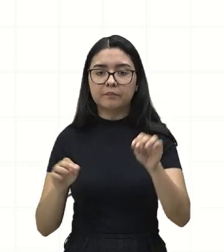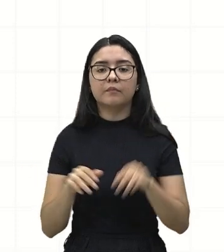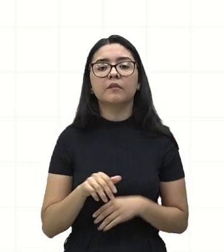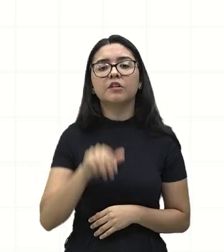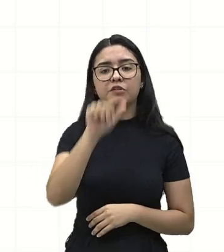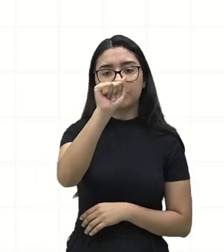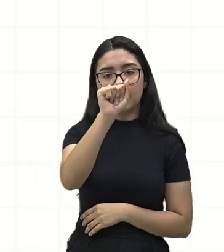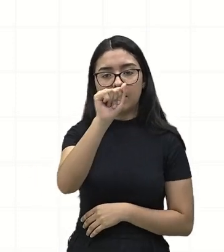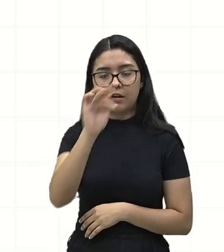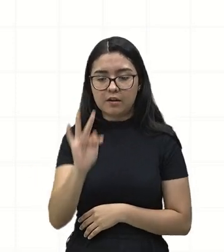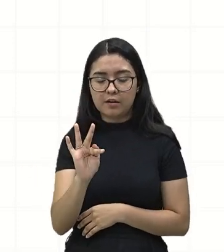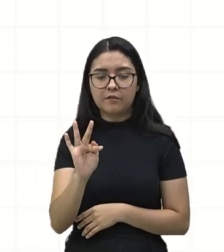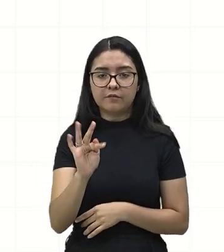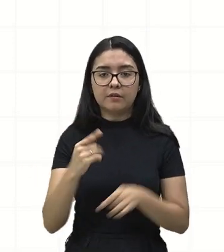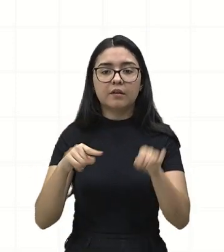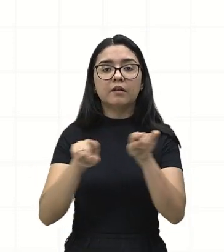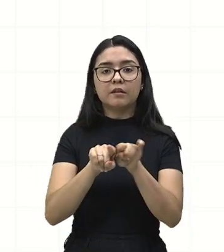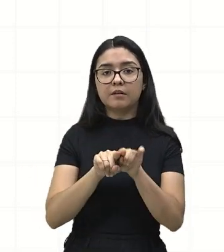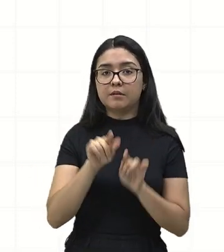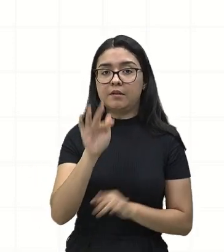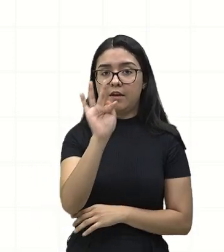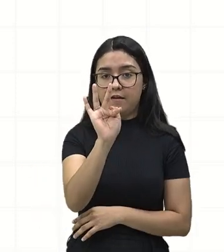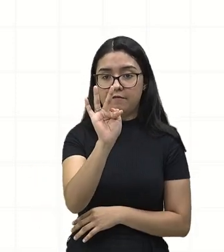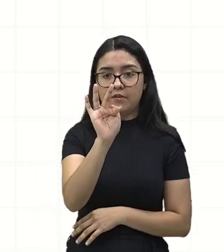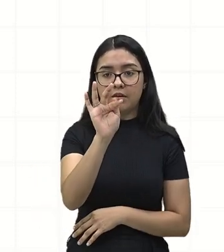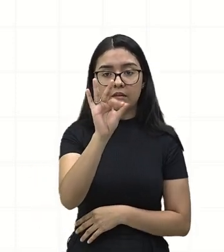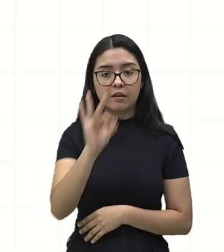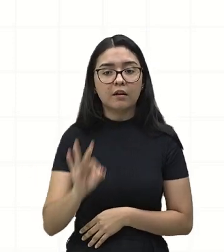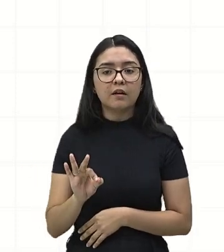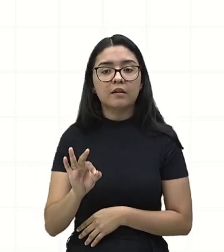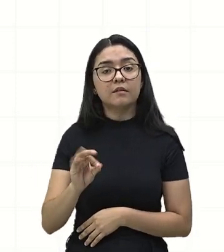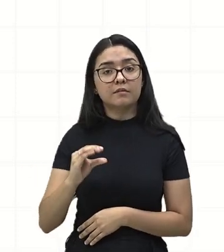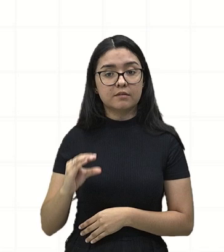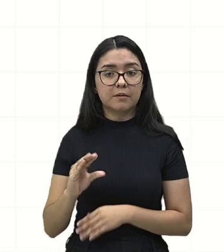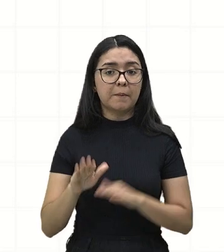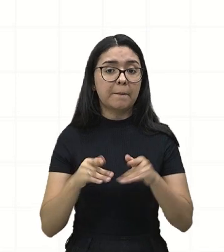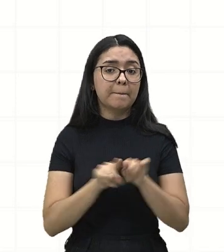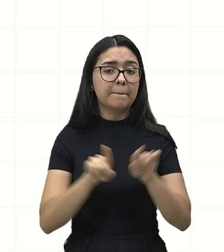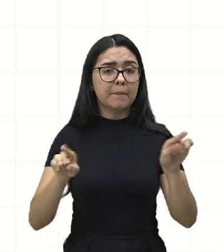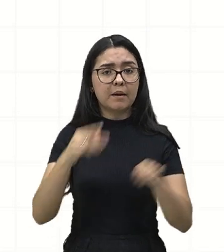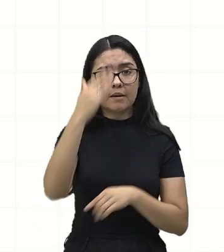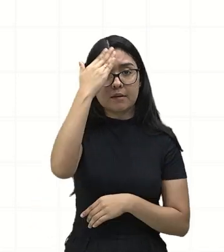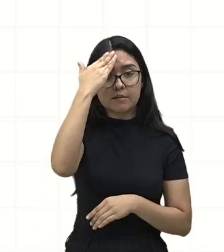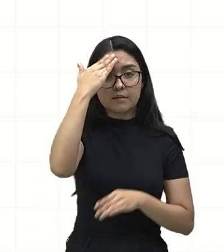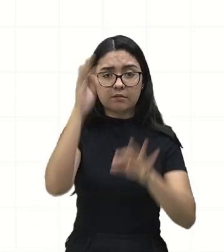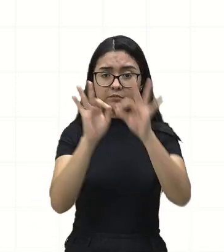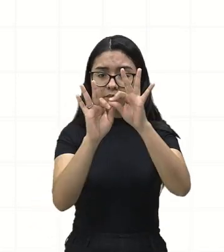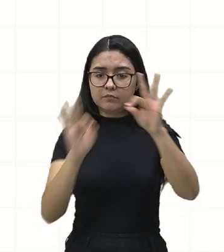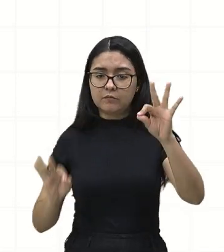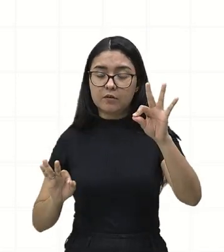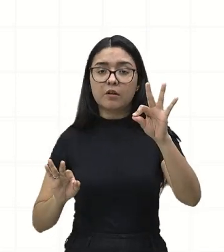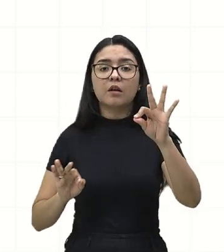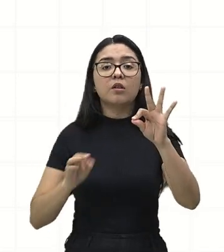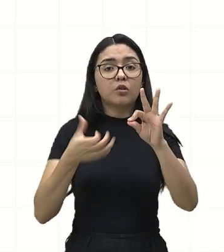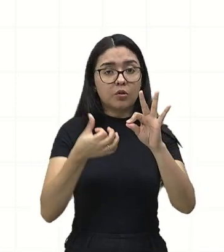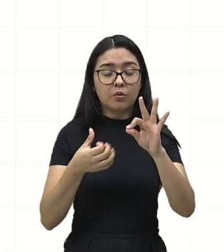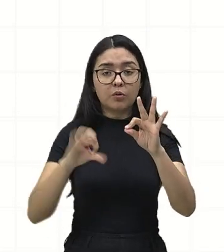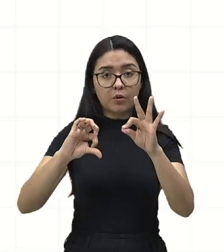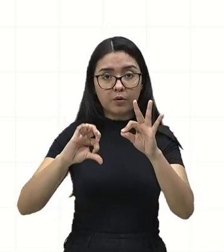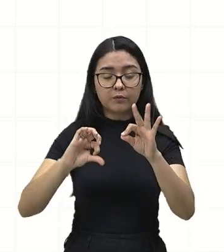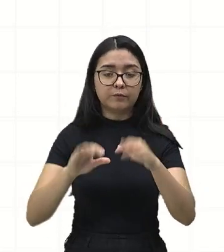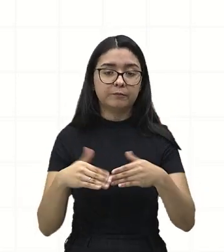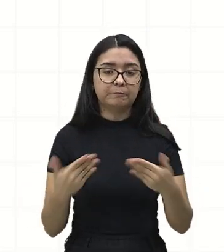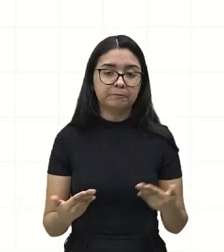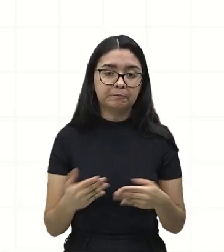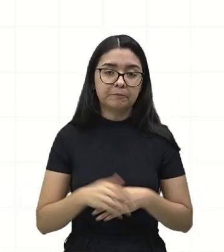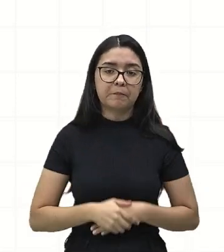F e de F até C. Só que eu sei que esse lado inteiro mede 9. Se de A